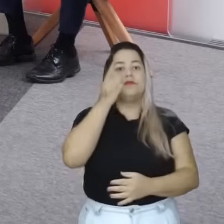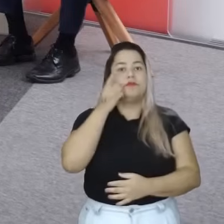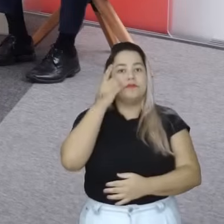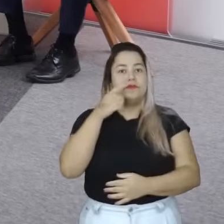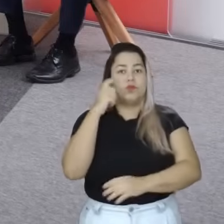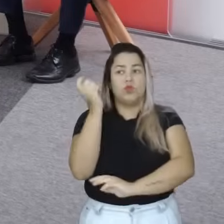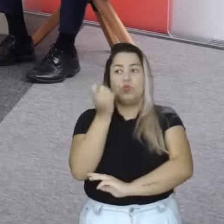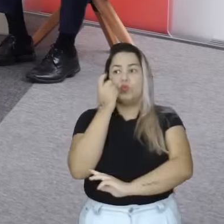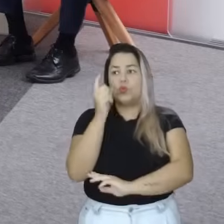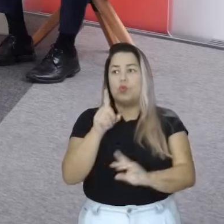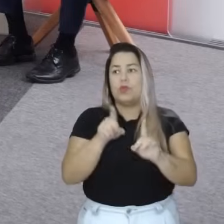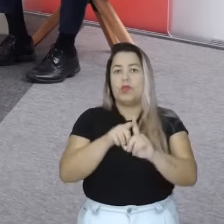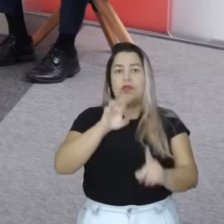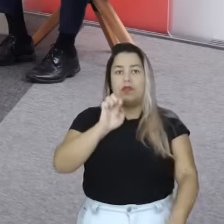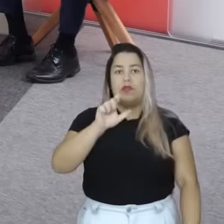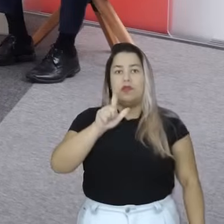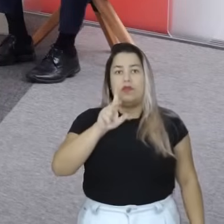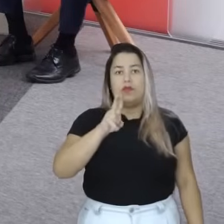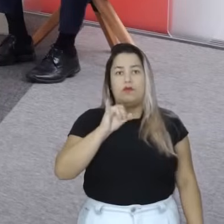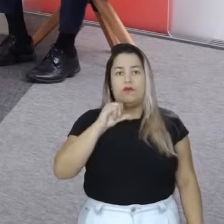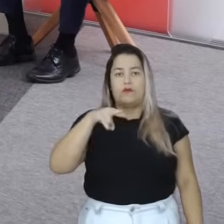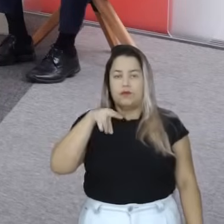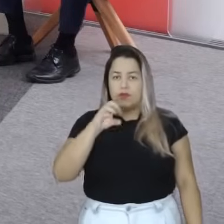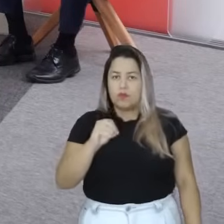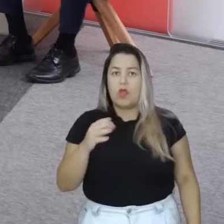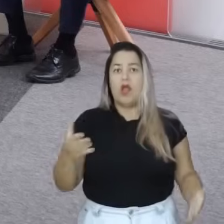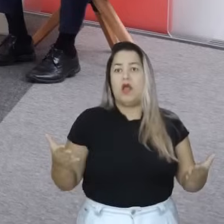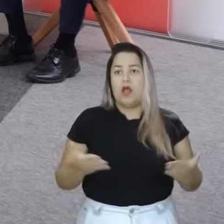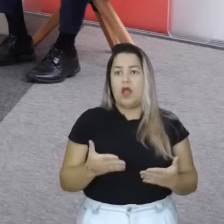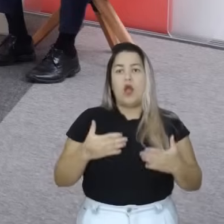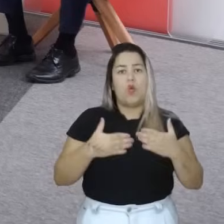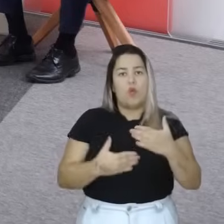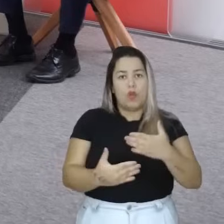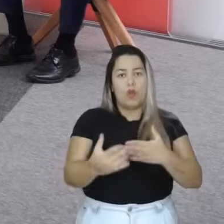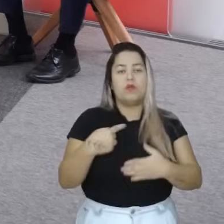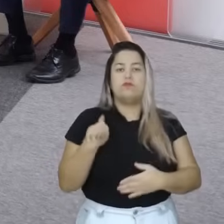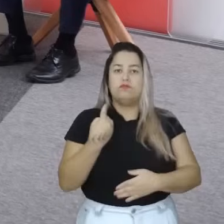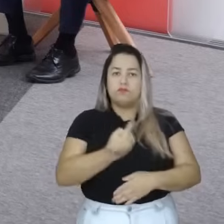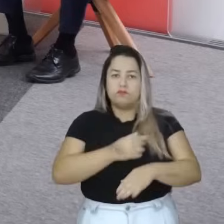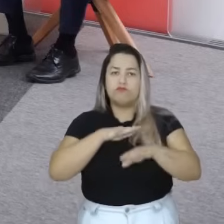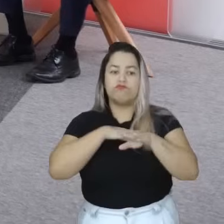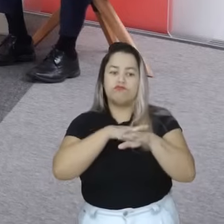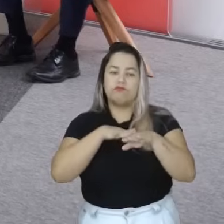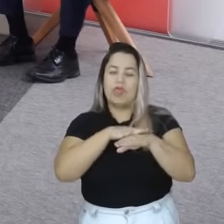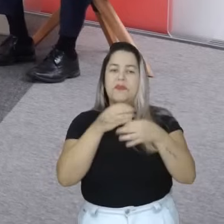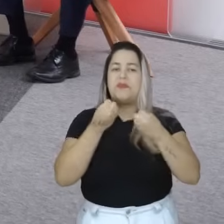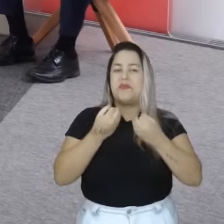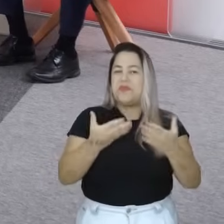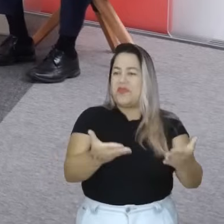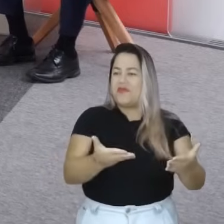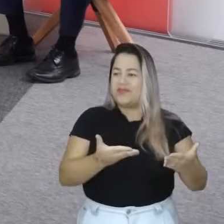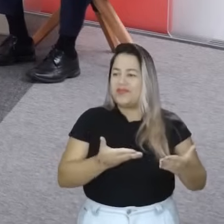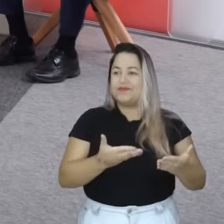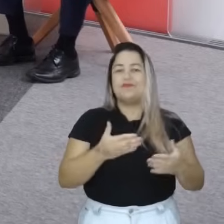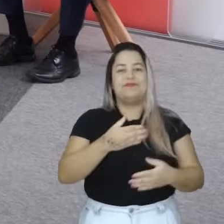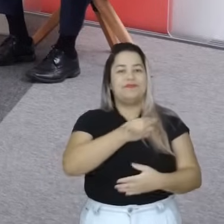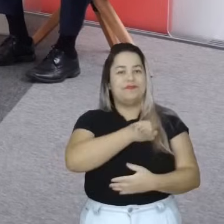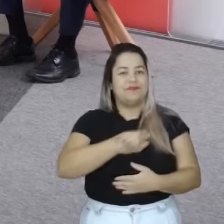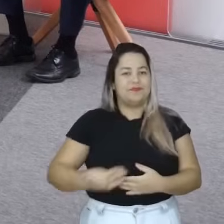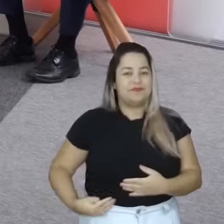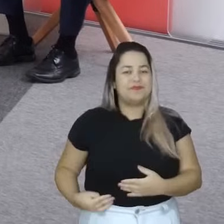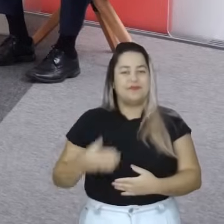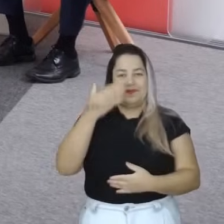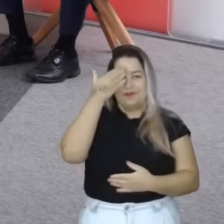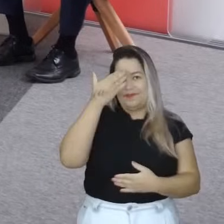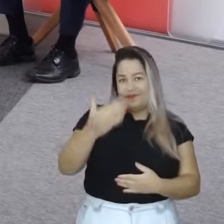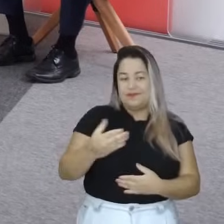do Rio Grande do Sul, Elvino Bongás. Nós vamos transmitir ao longo dessa nossa conversa. Seja muito bem-vindo, ministro. Obrigada pela sua